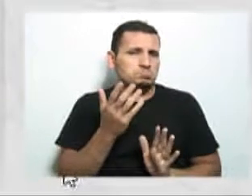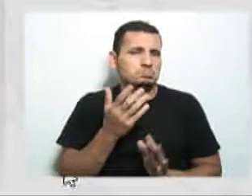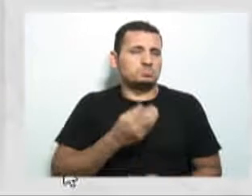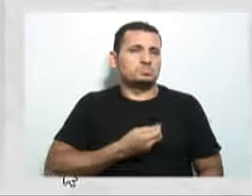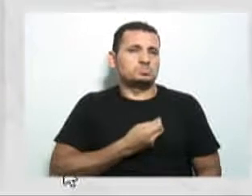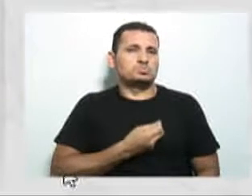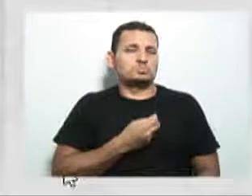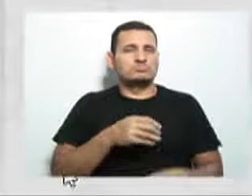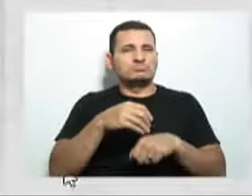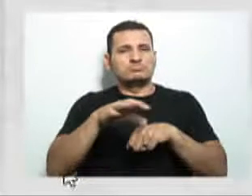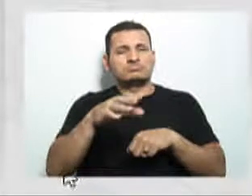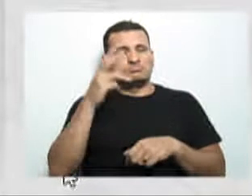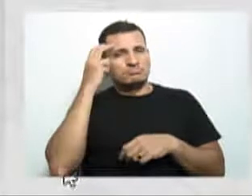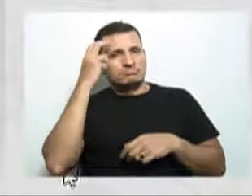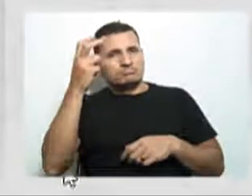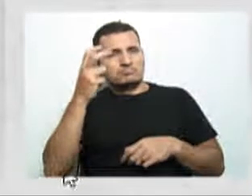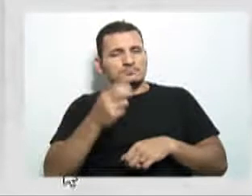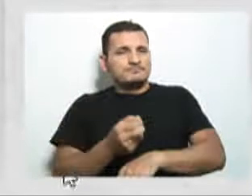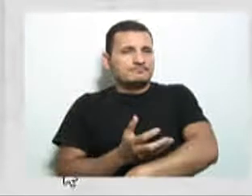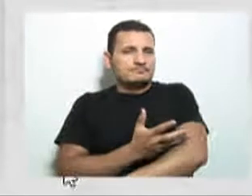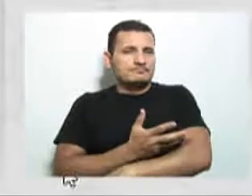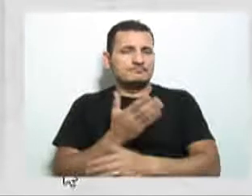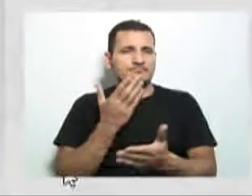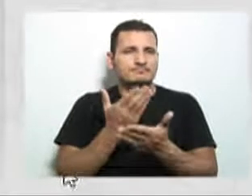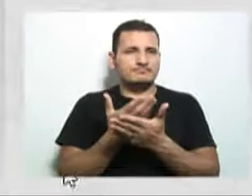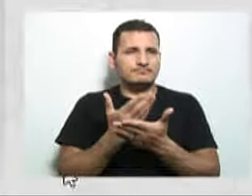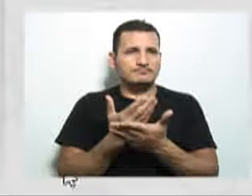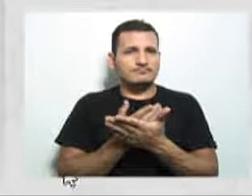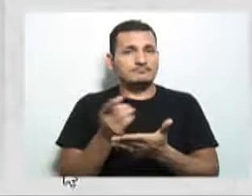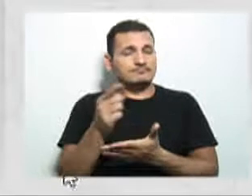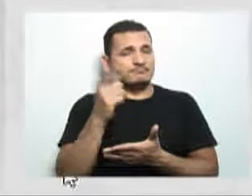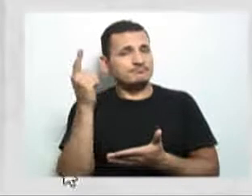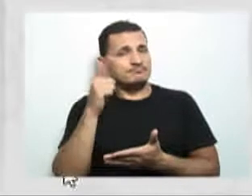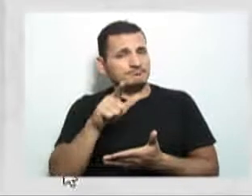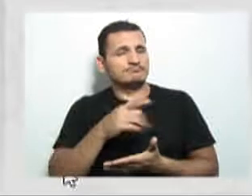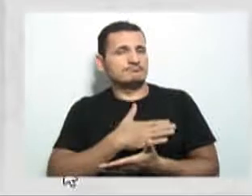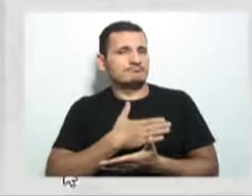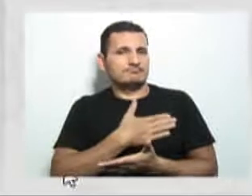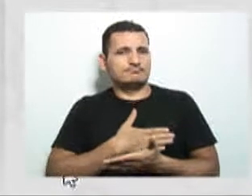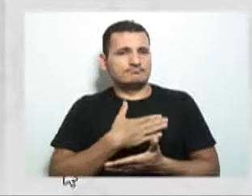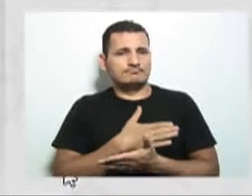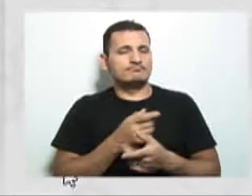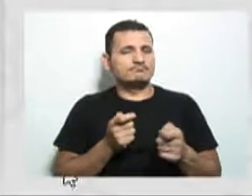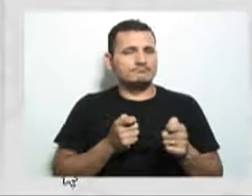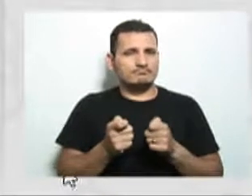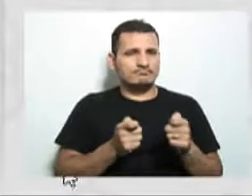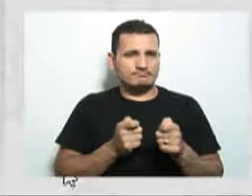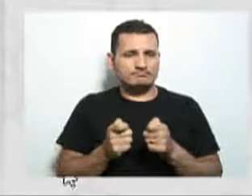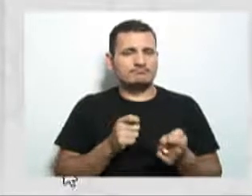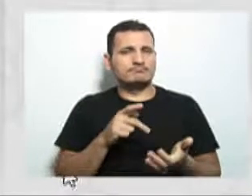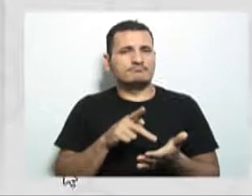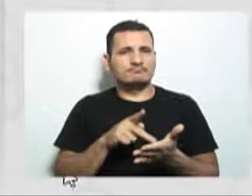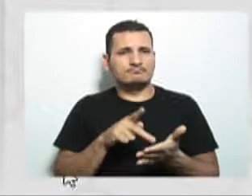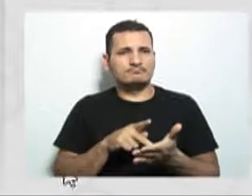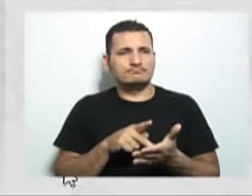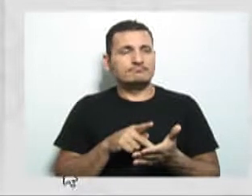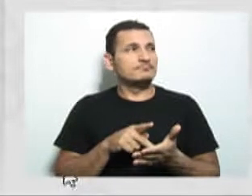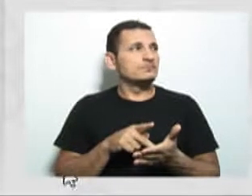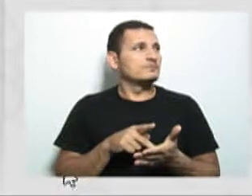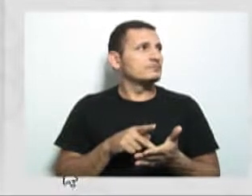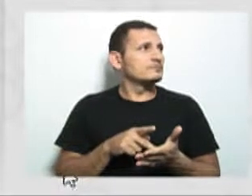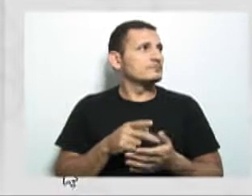hein? Inteligência emocional, dá uma estudada aí que você vai gostar. Vale a pena controlar realmente as